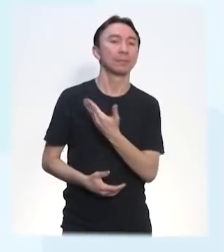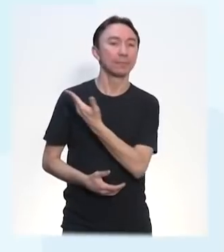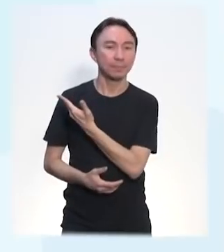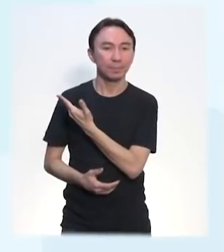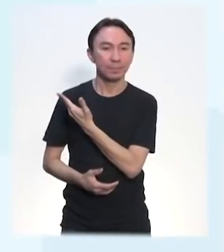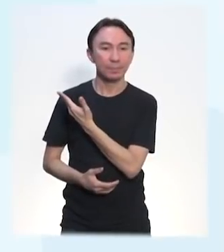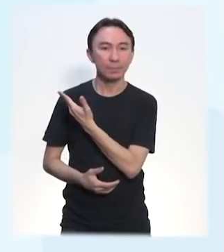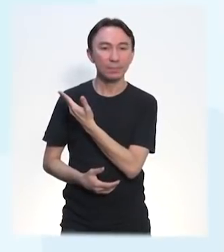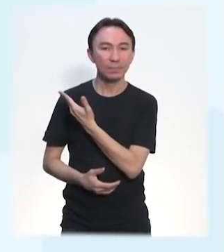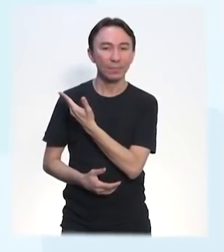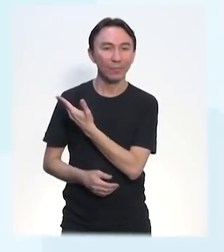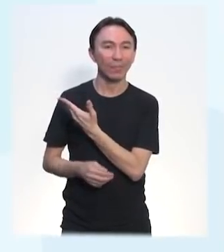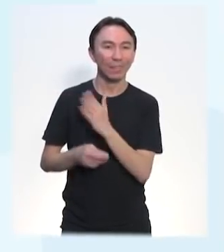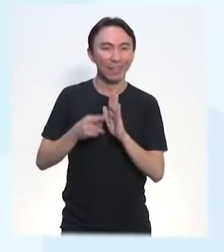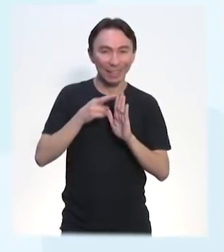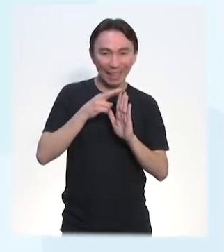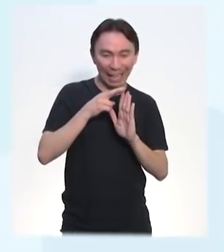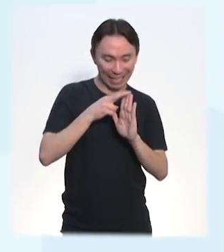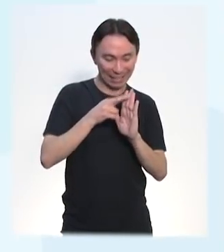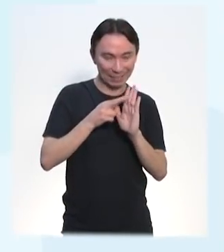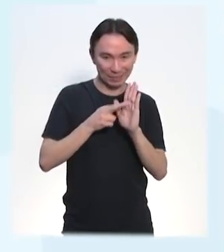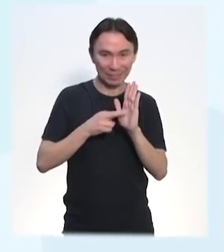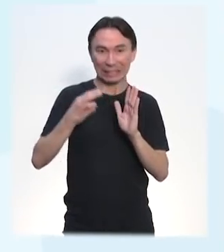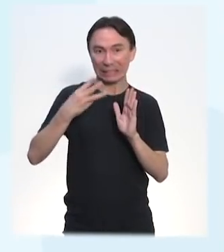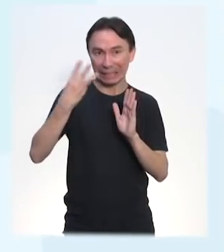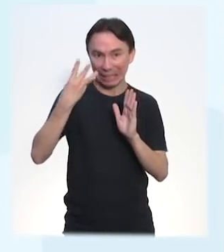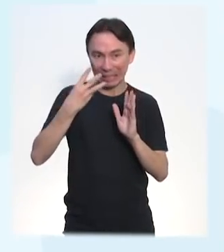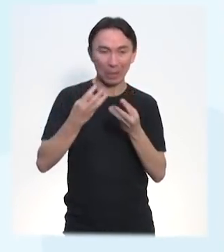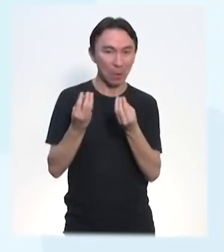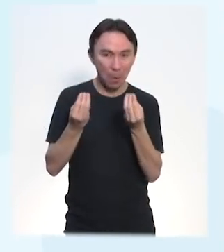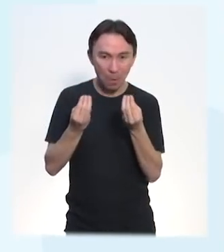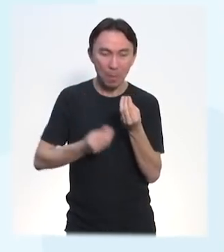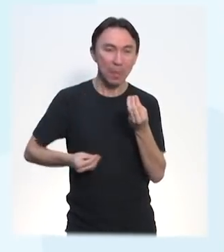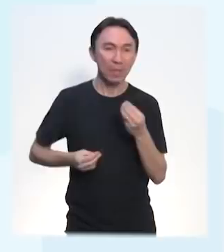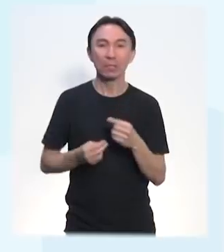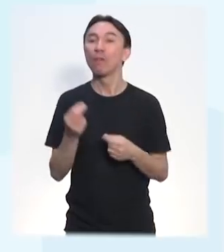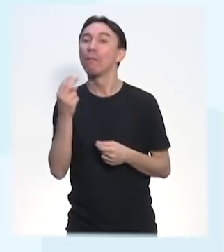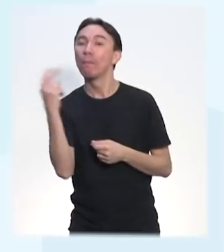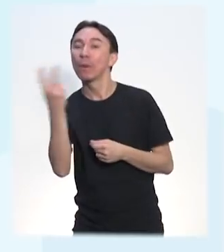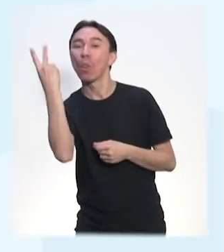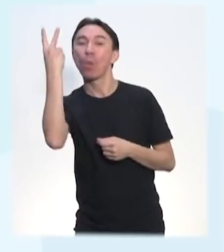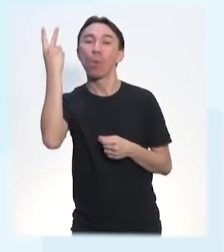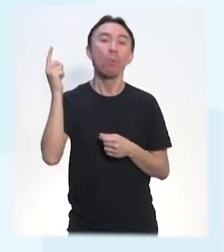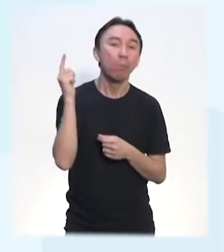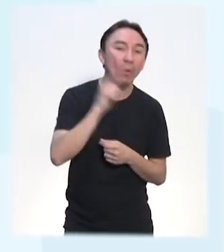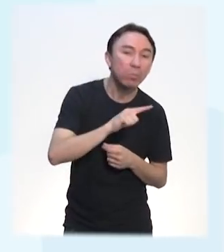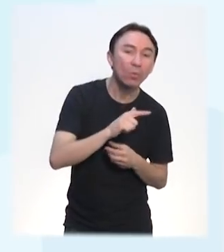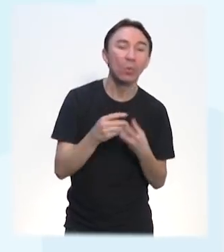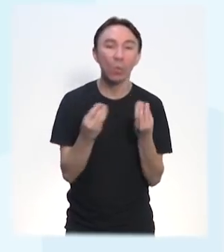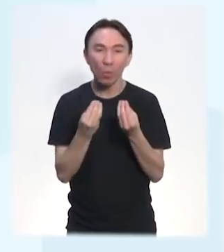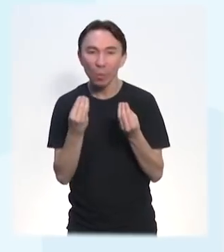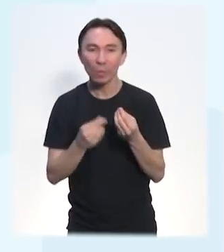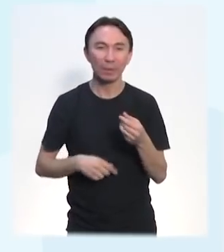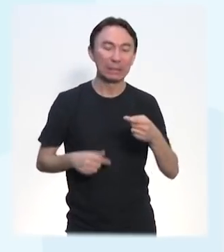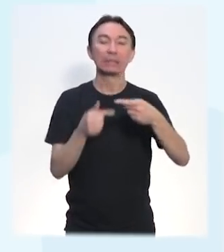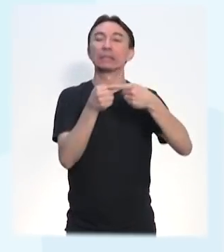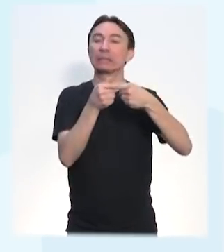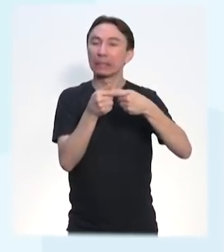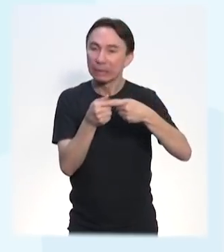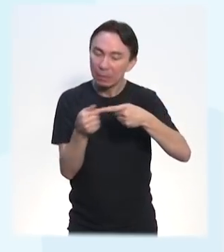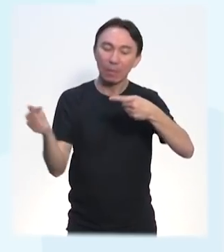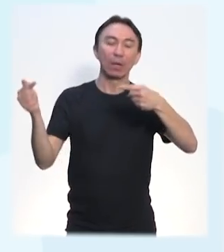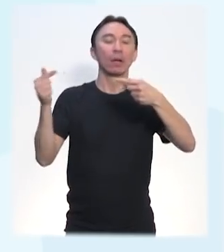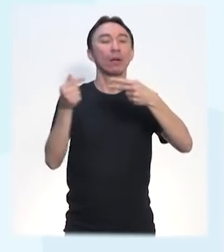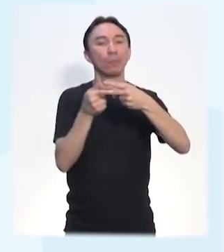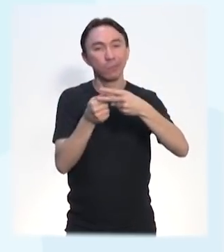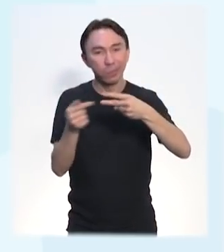a questão de como que vai funcionar essa pontuação. Então, cada semana, então, apresentará as missões, né? Uma quantidade